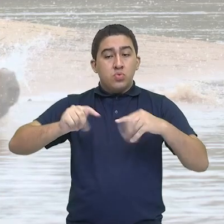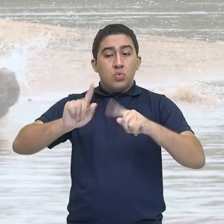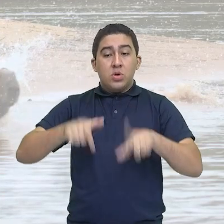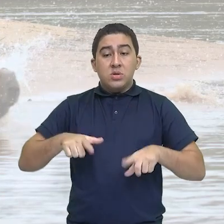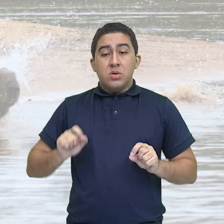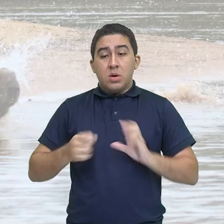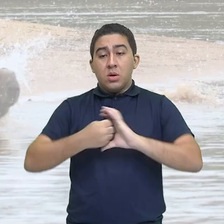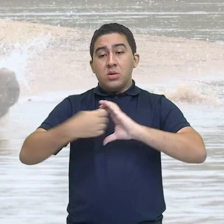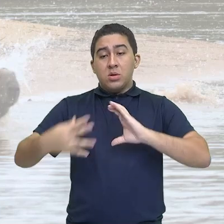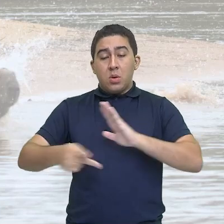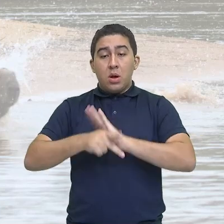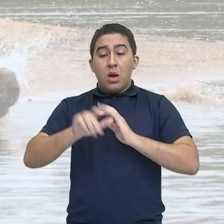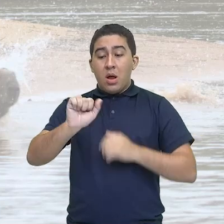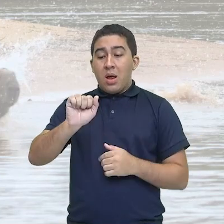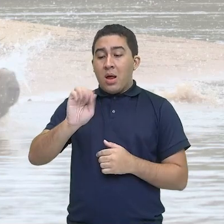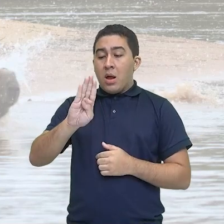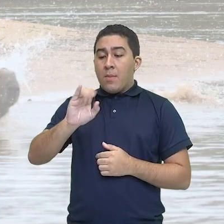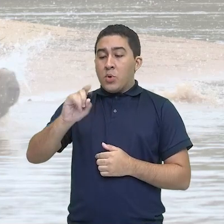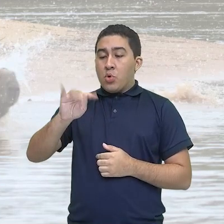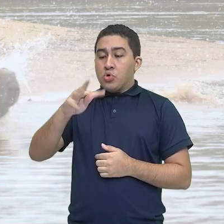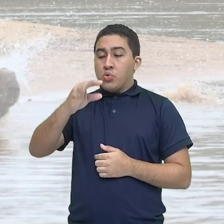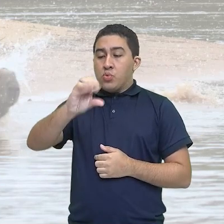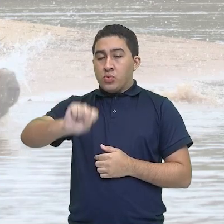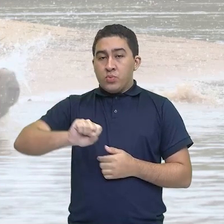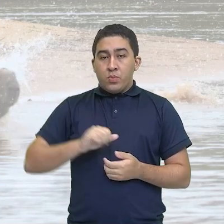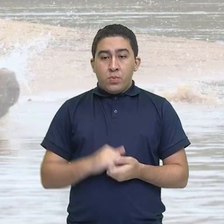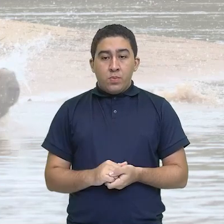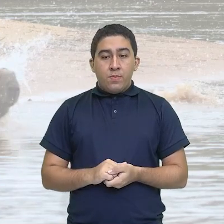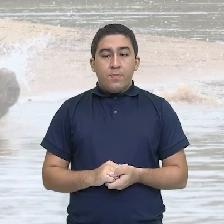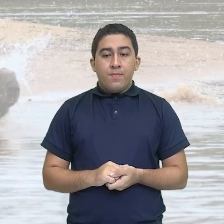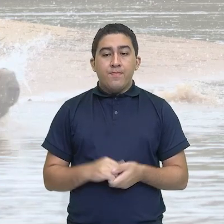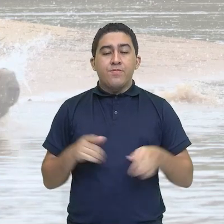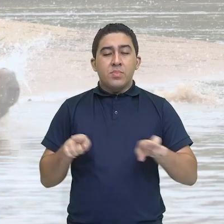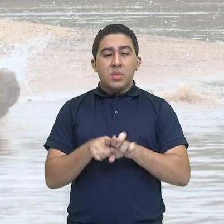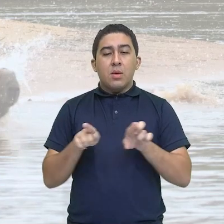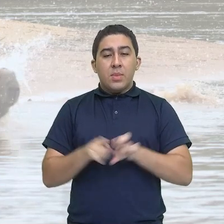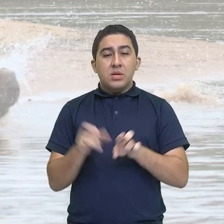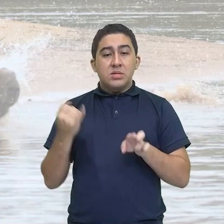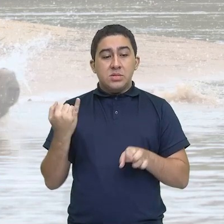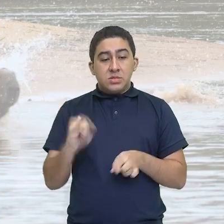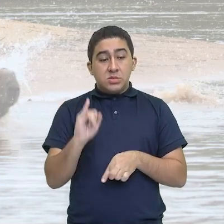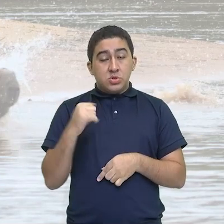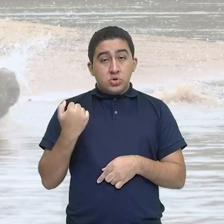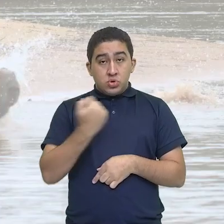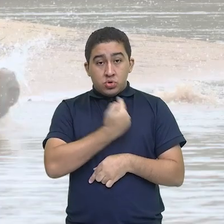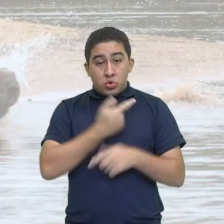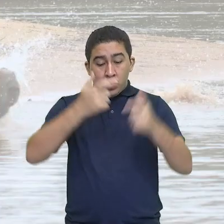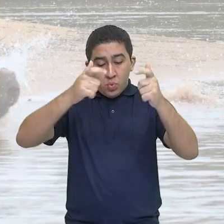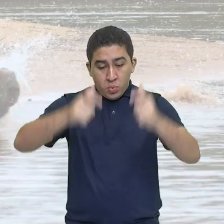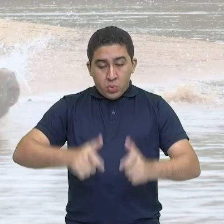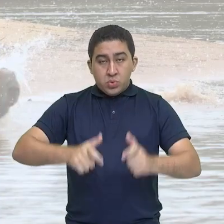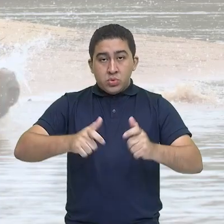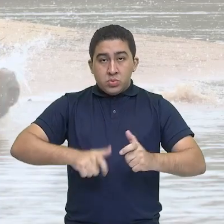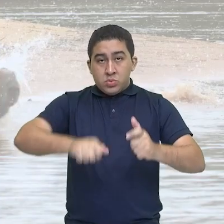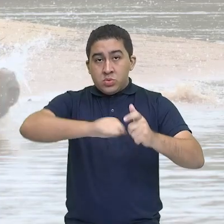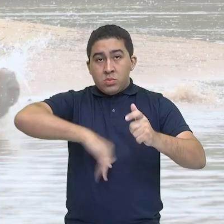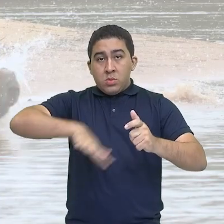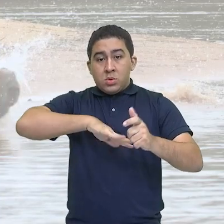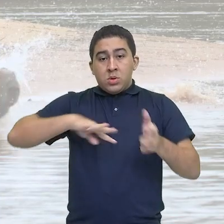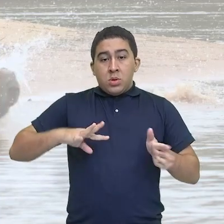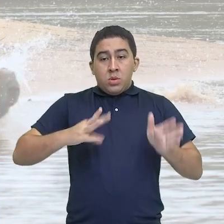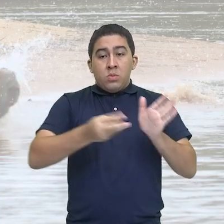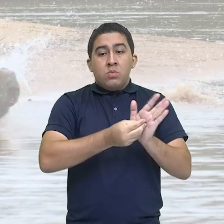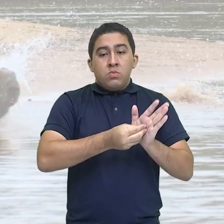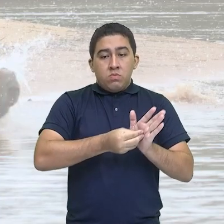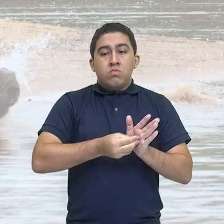são componentes abióticos, né? E se nós aqui estamos no ambiente